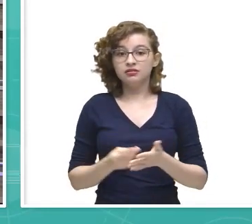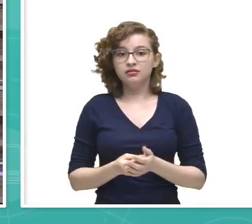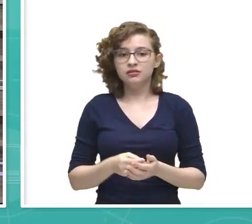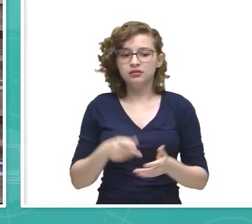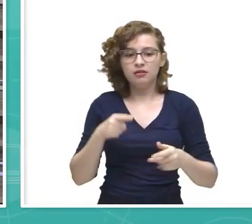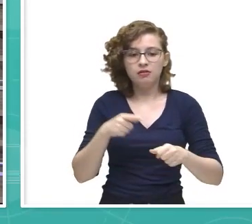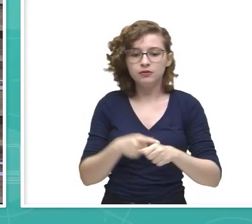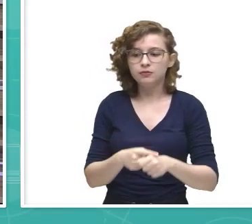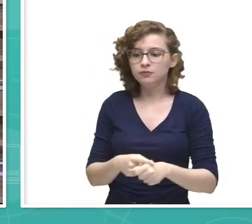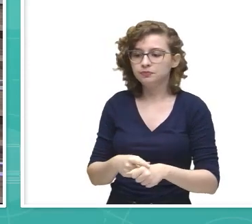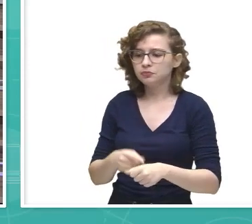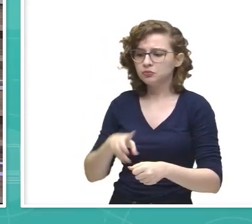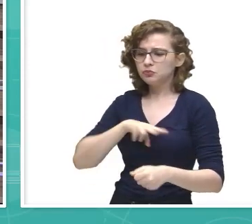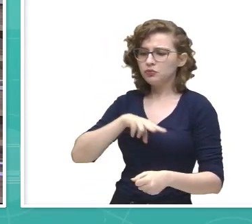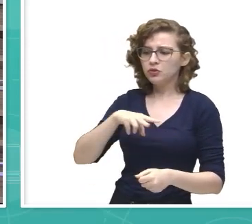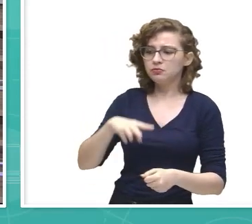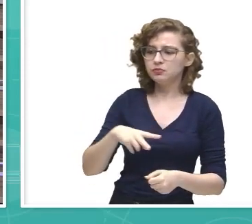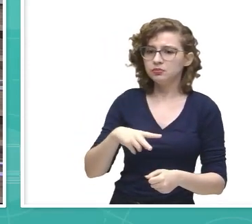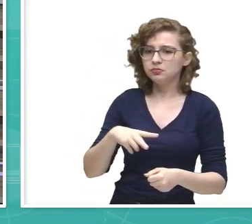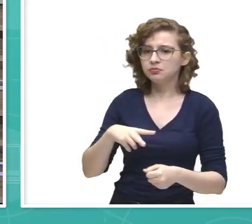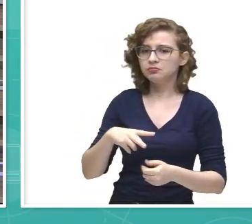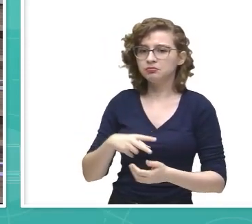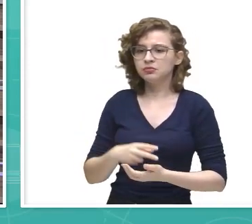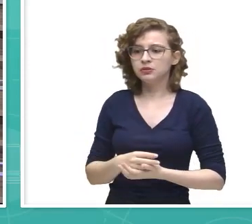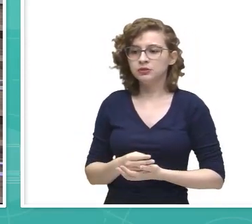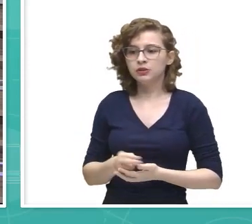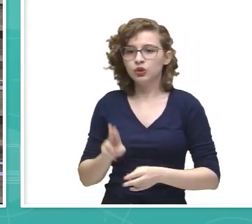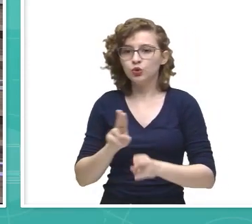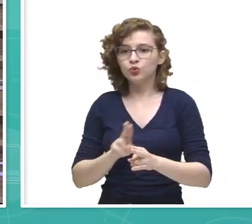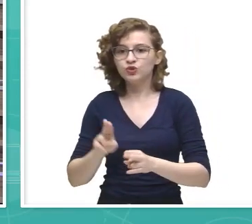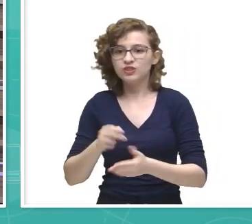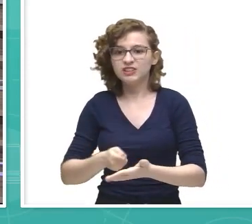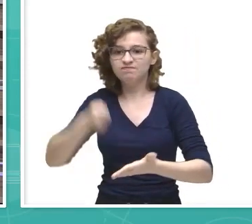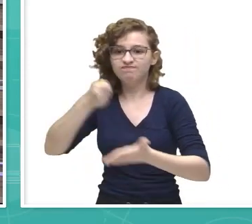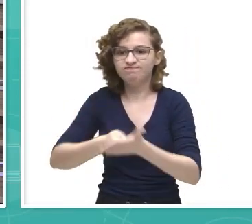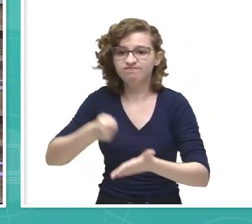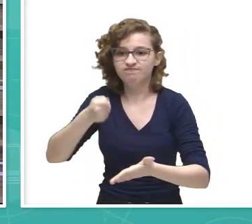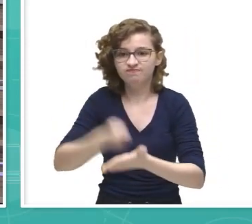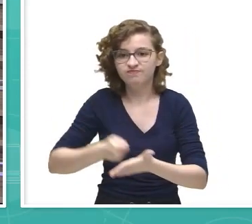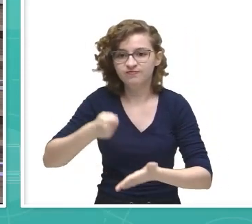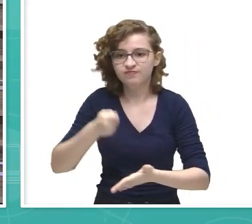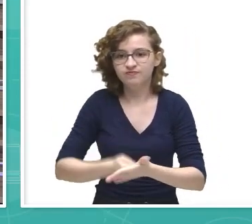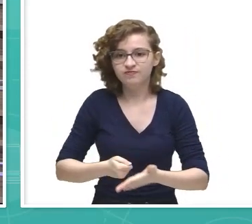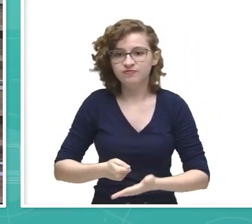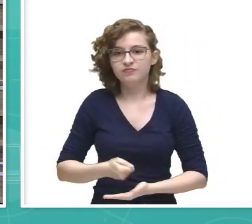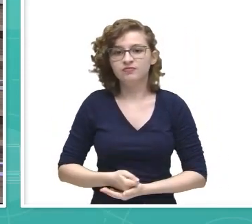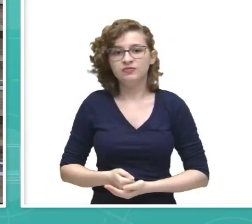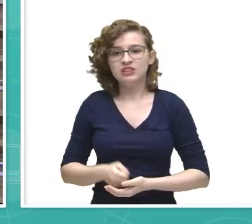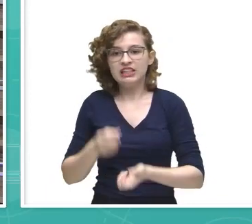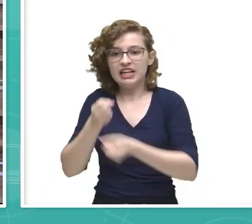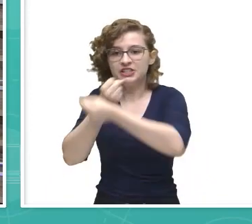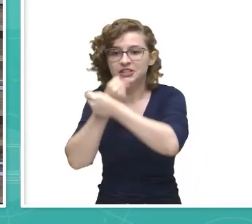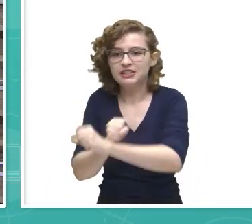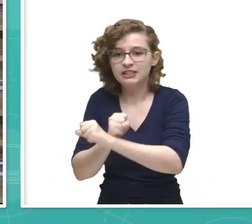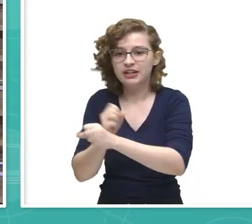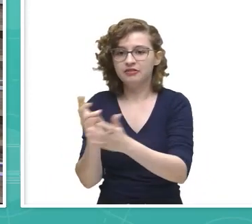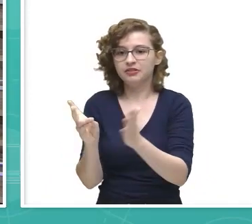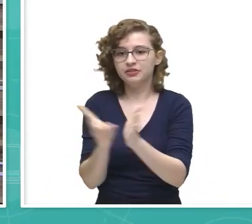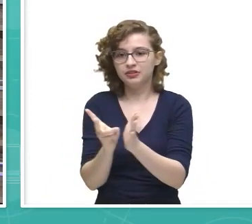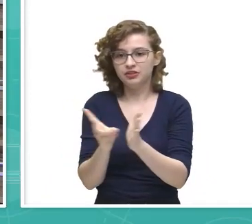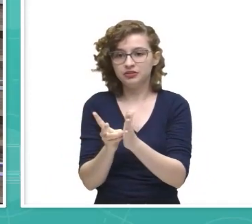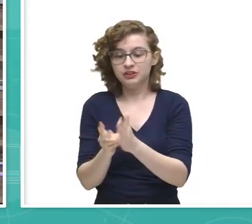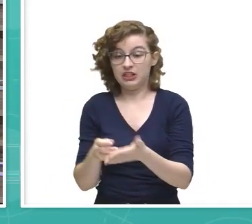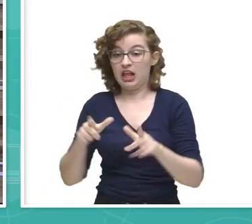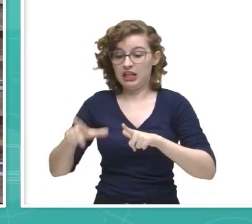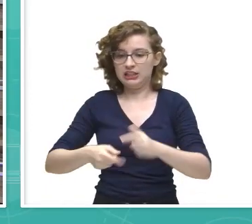o português, começou a utilizar-se da violência e da mão de obra escrava, escravizar os índios a trabalhos